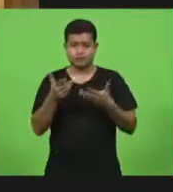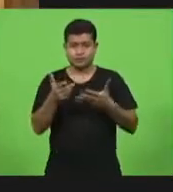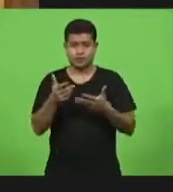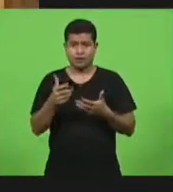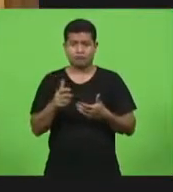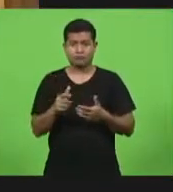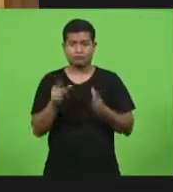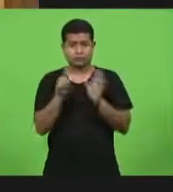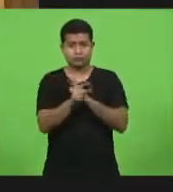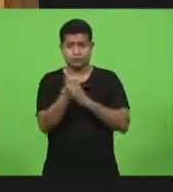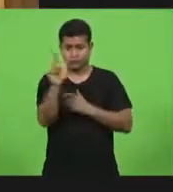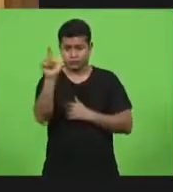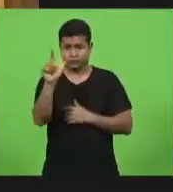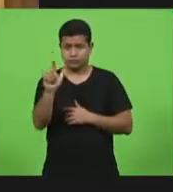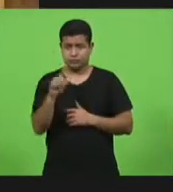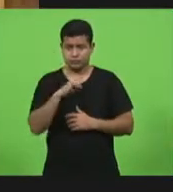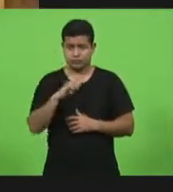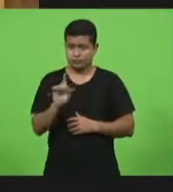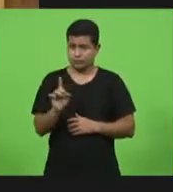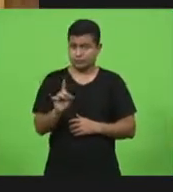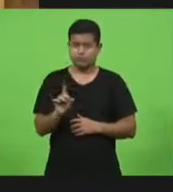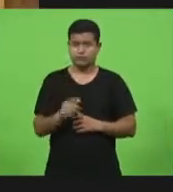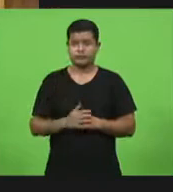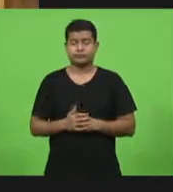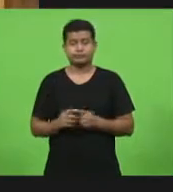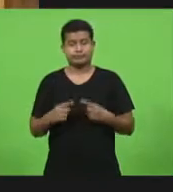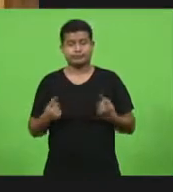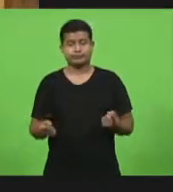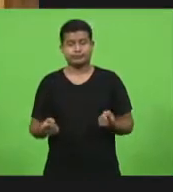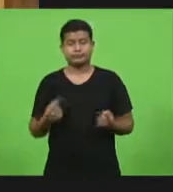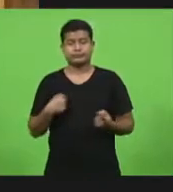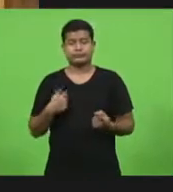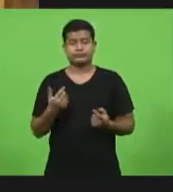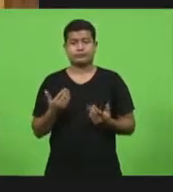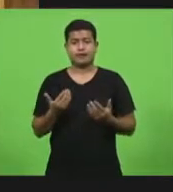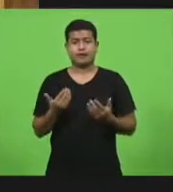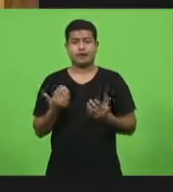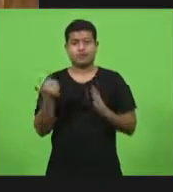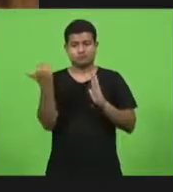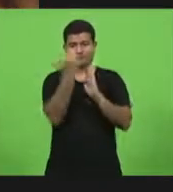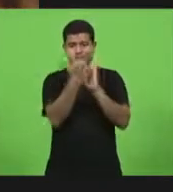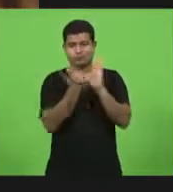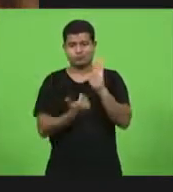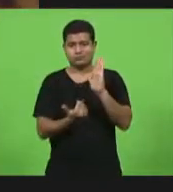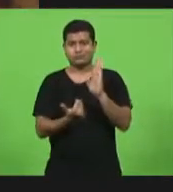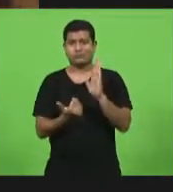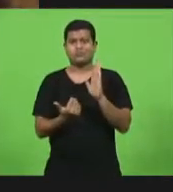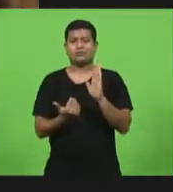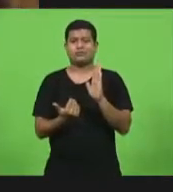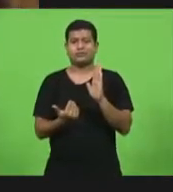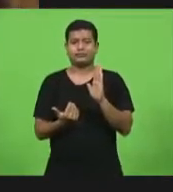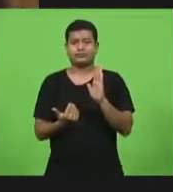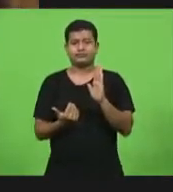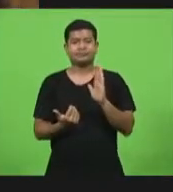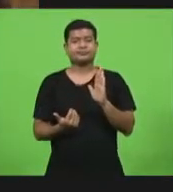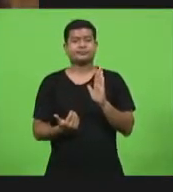apontamento? Então, senhor secretário, vamos lá por partes, como dizia o maníaco do Machado.